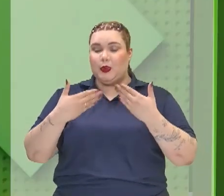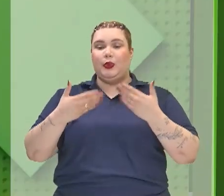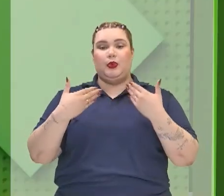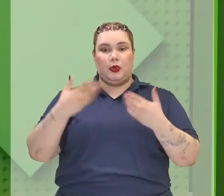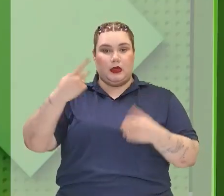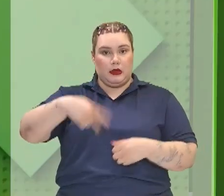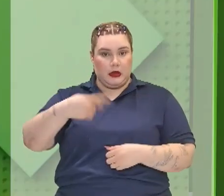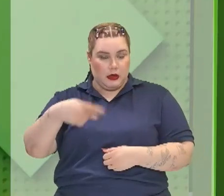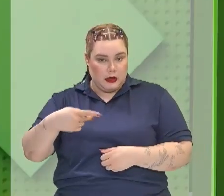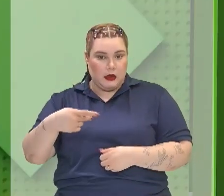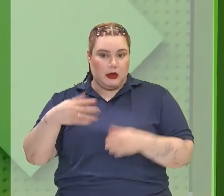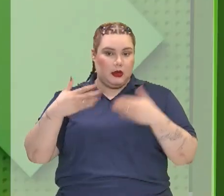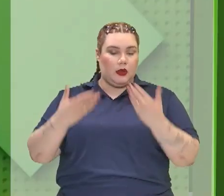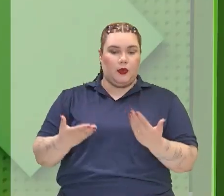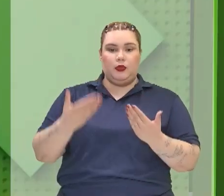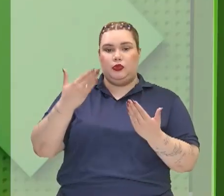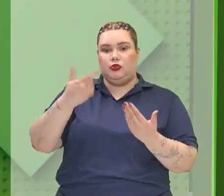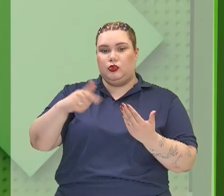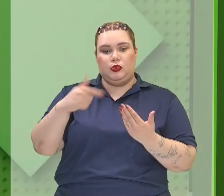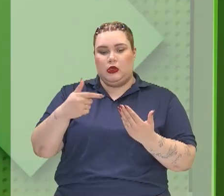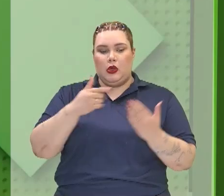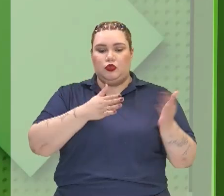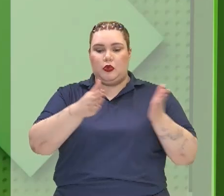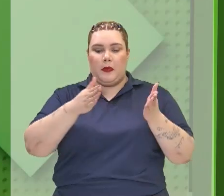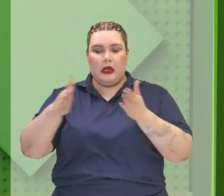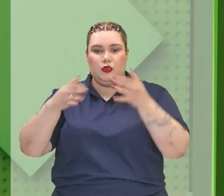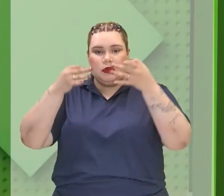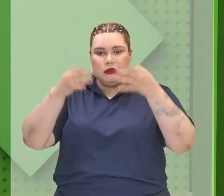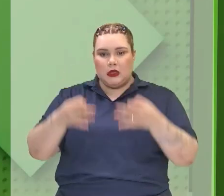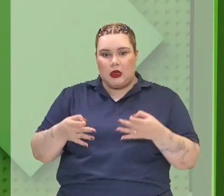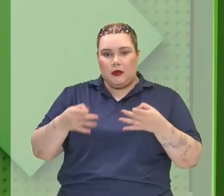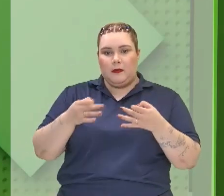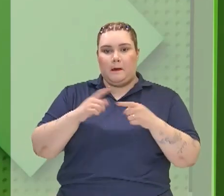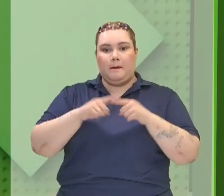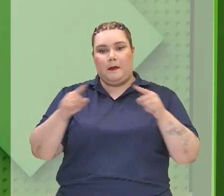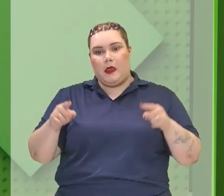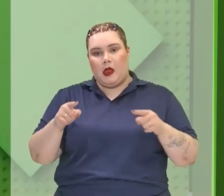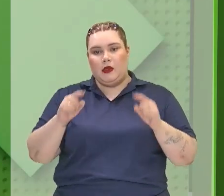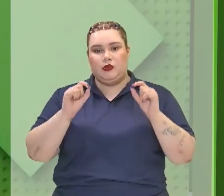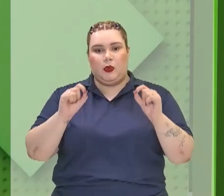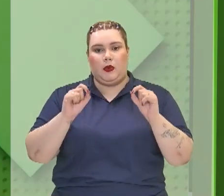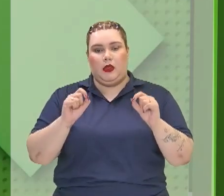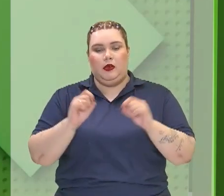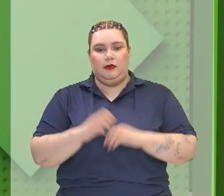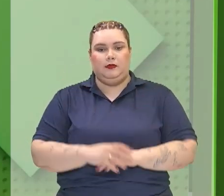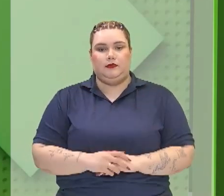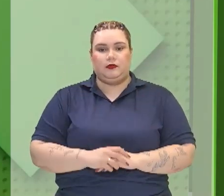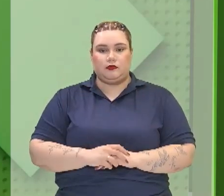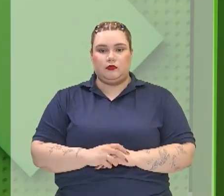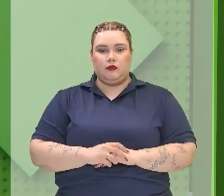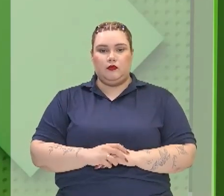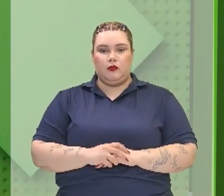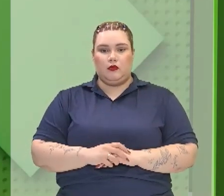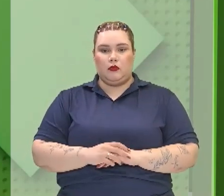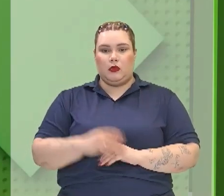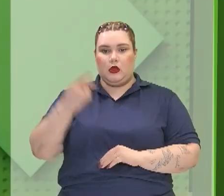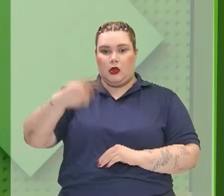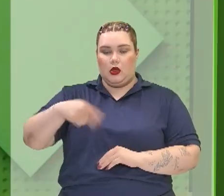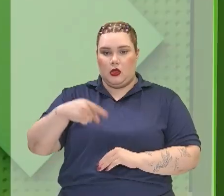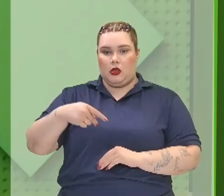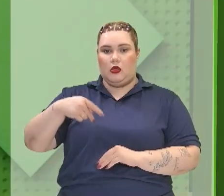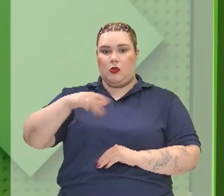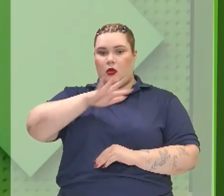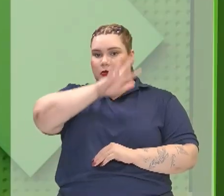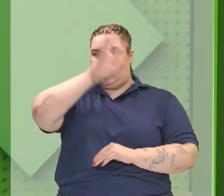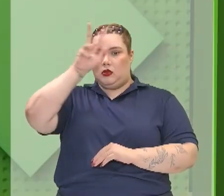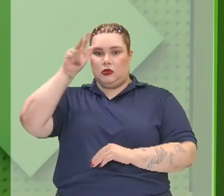úmido, nós não temos estações bem definidas. Nós costumamos dizer que na nossa região